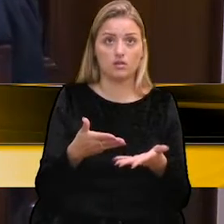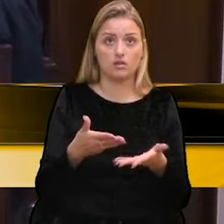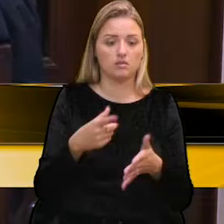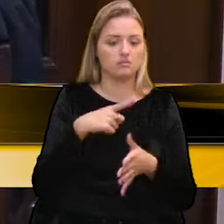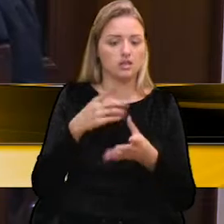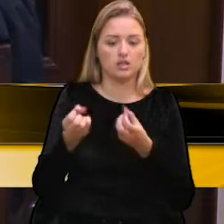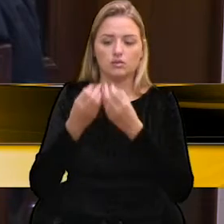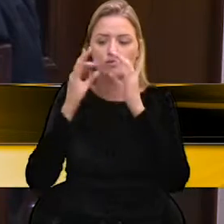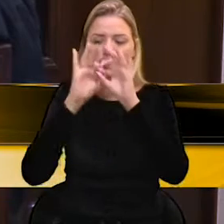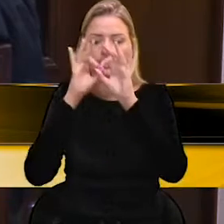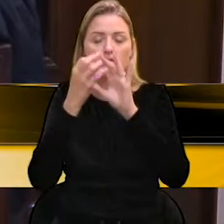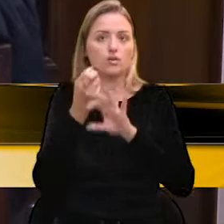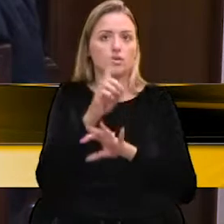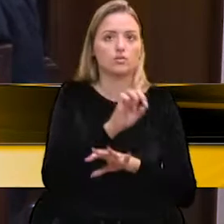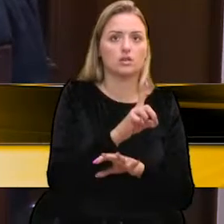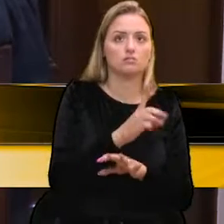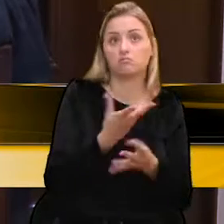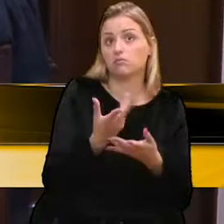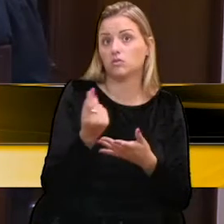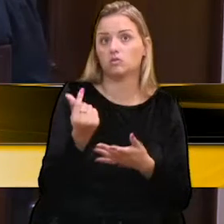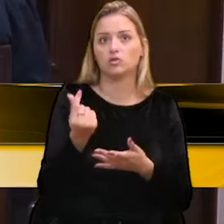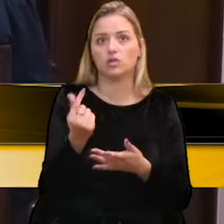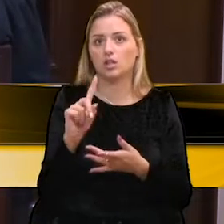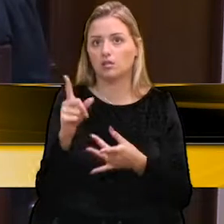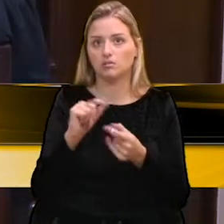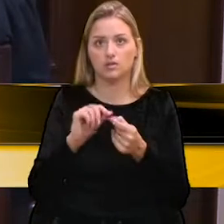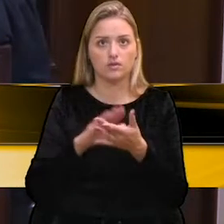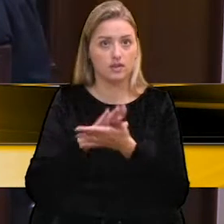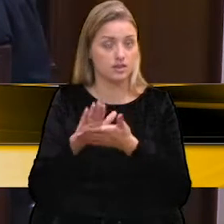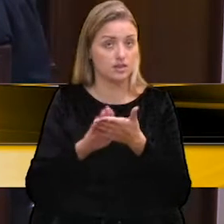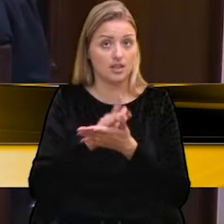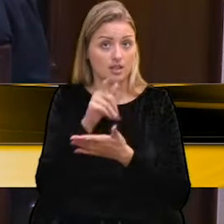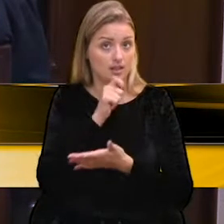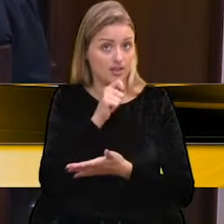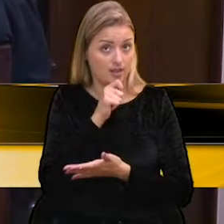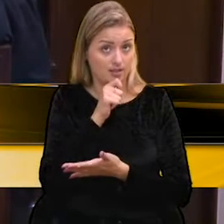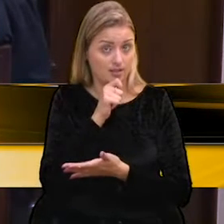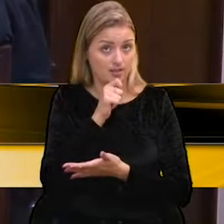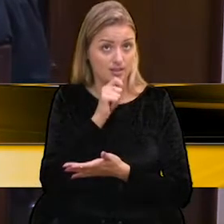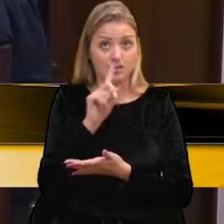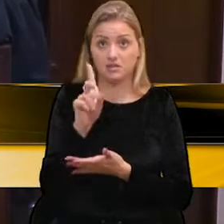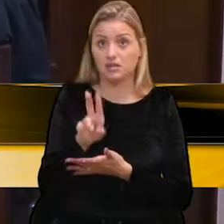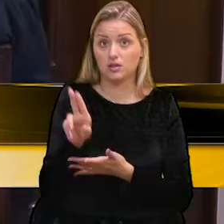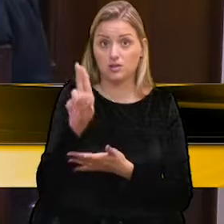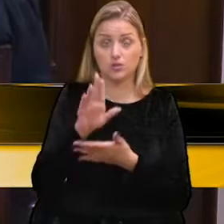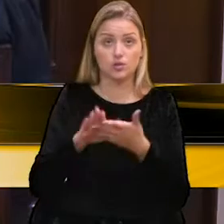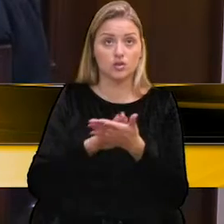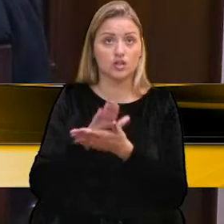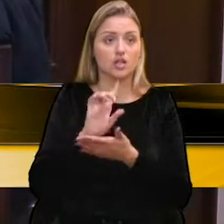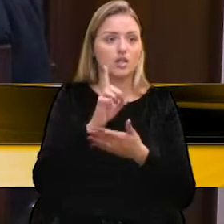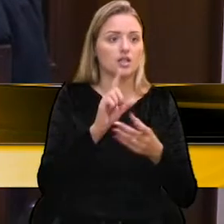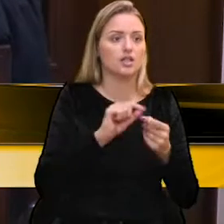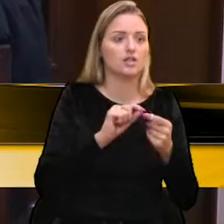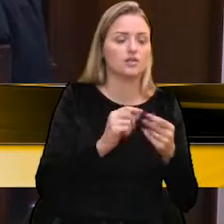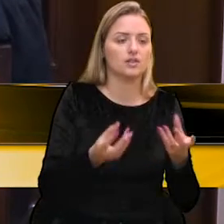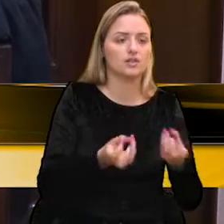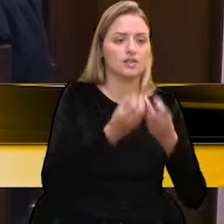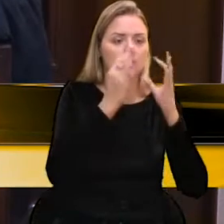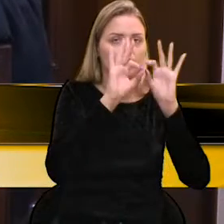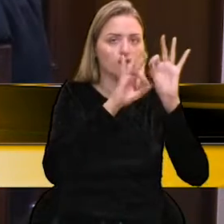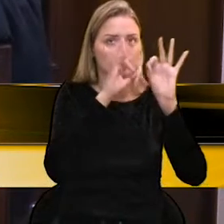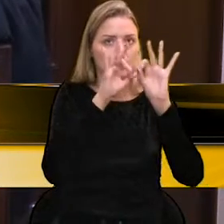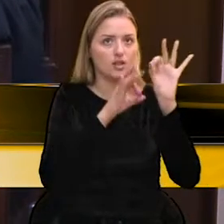ou não Festa da Uva, esse dinheiro não foi aplicado em nada. Então, ao não fazer a Festa da Uva e o município